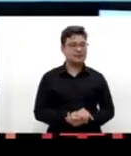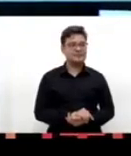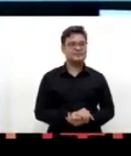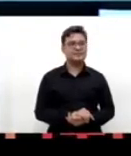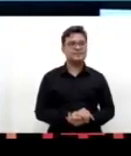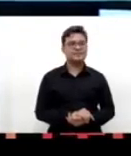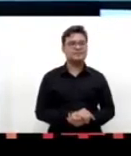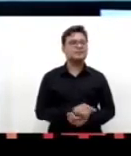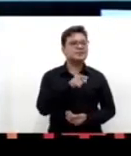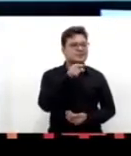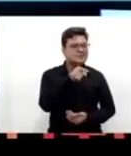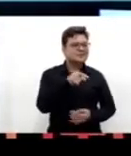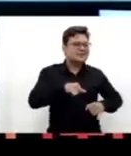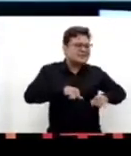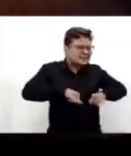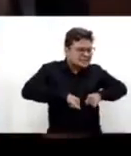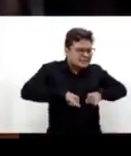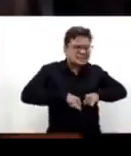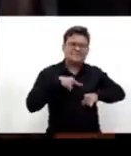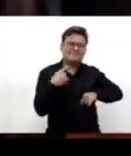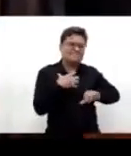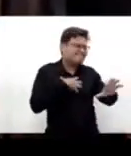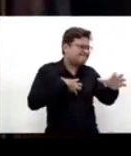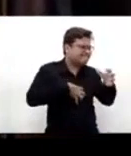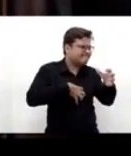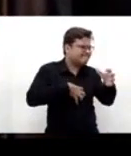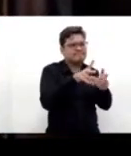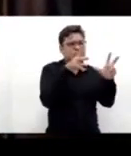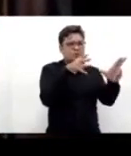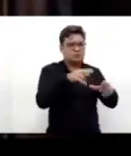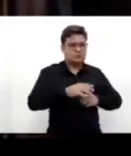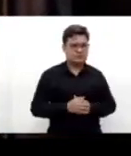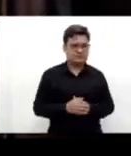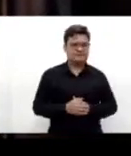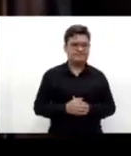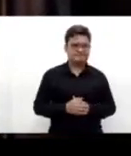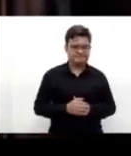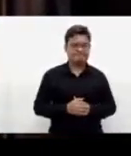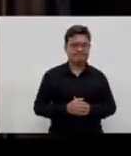a nossa profunda solidariedade. Quando termina a política, começa a guerra.